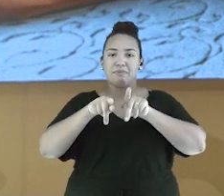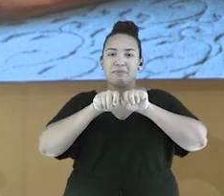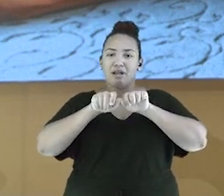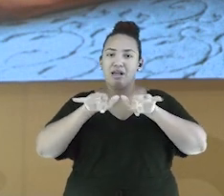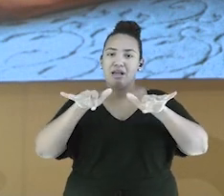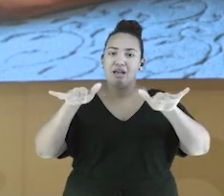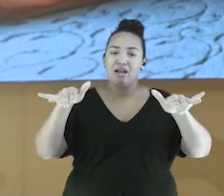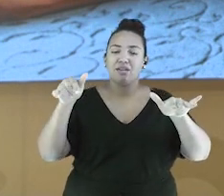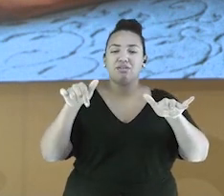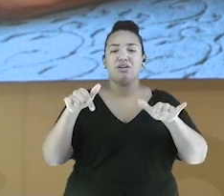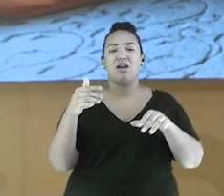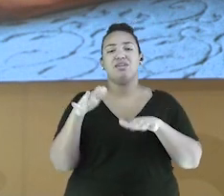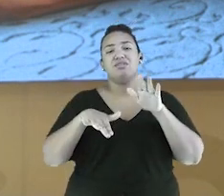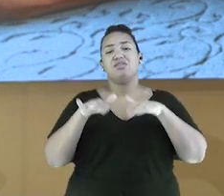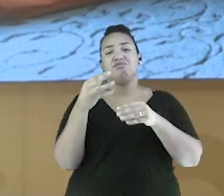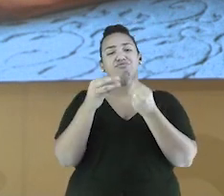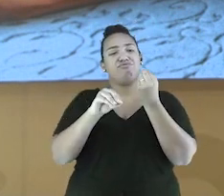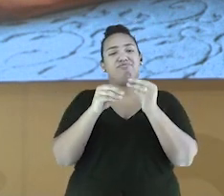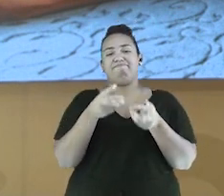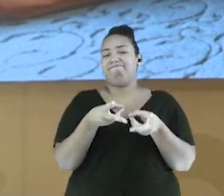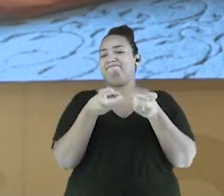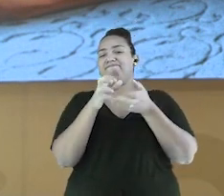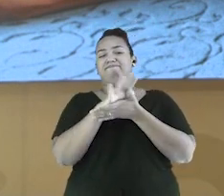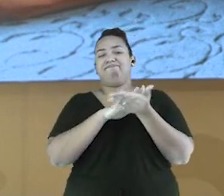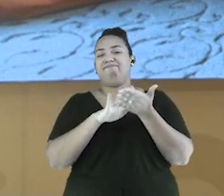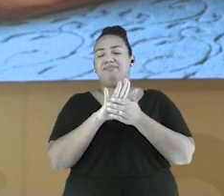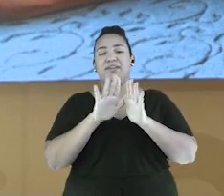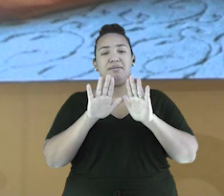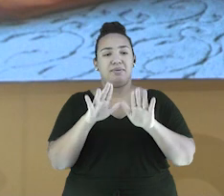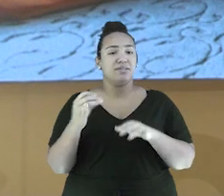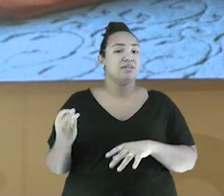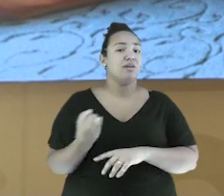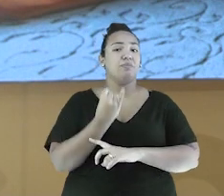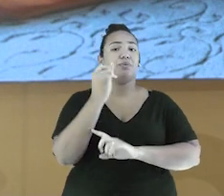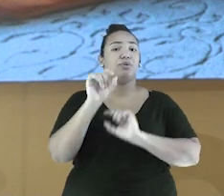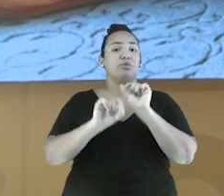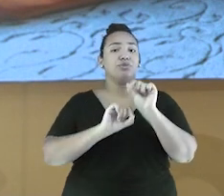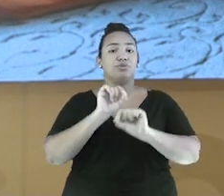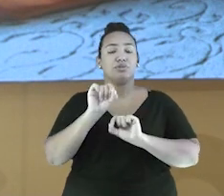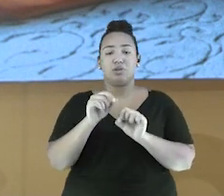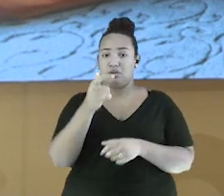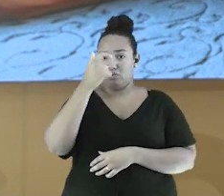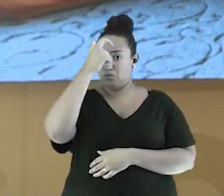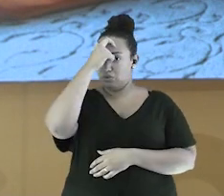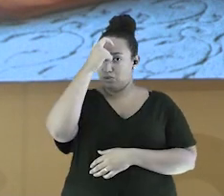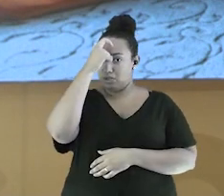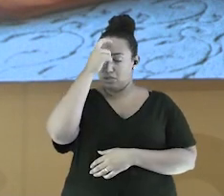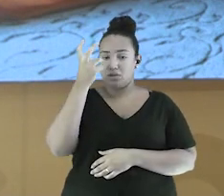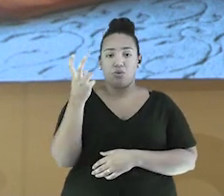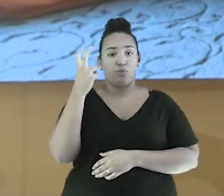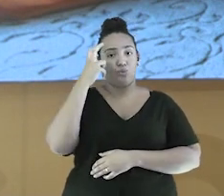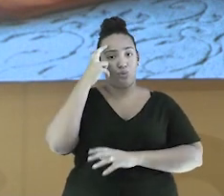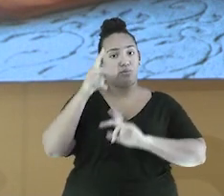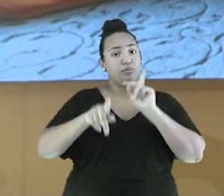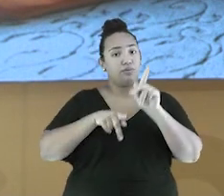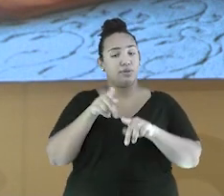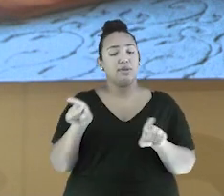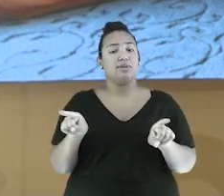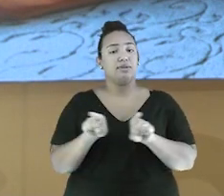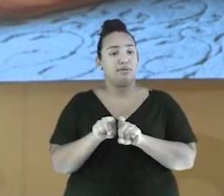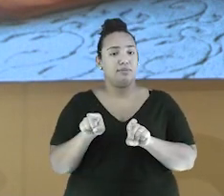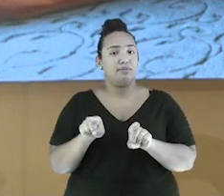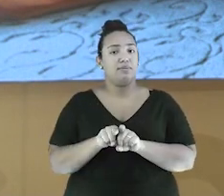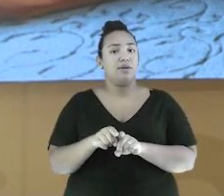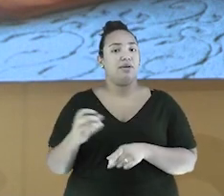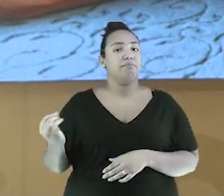valor menor a elas. Mas é importante a consciência de que a cultura popular também é muito rica